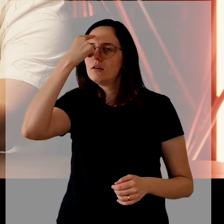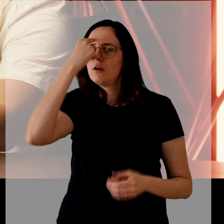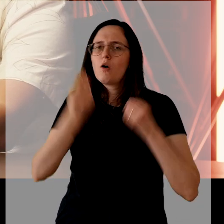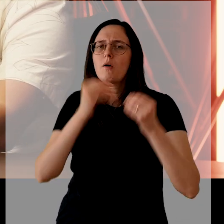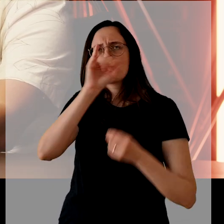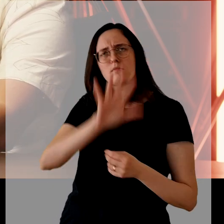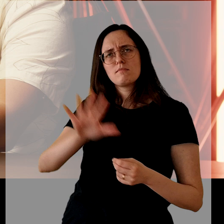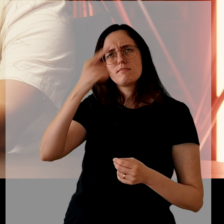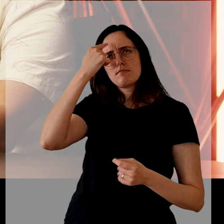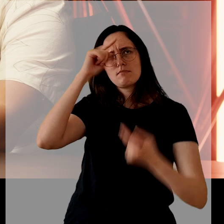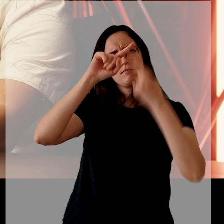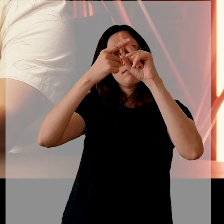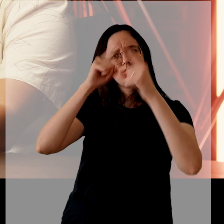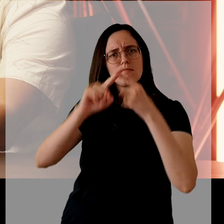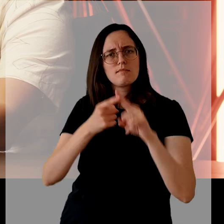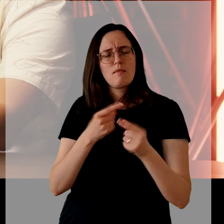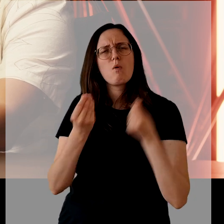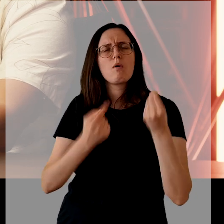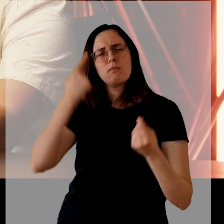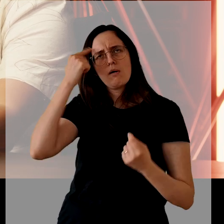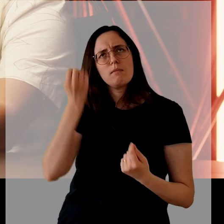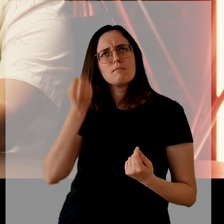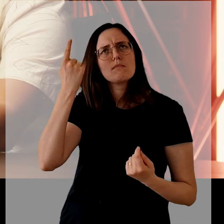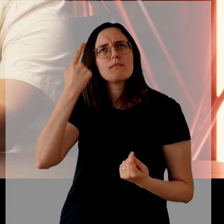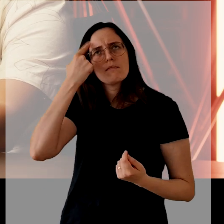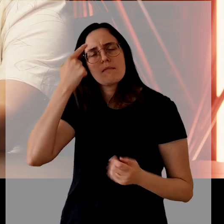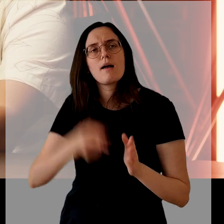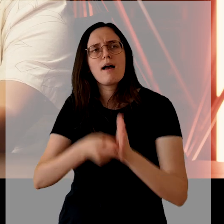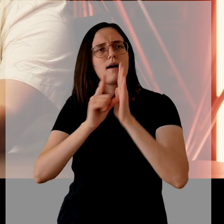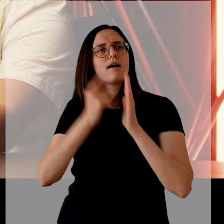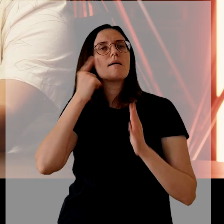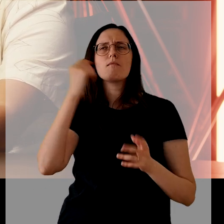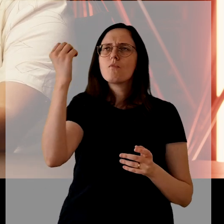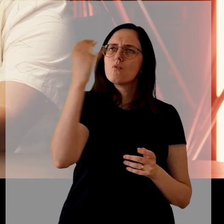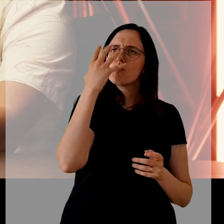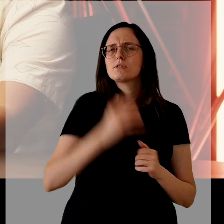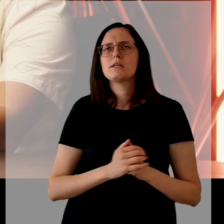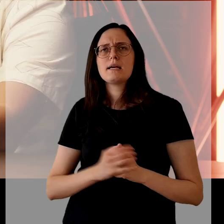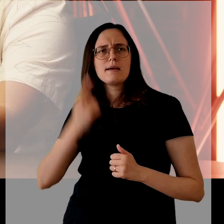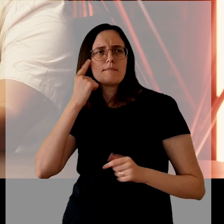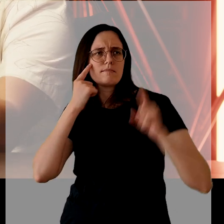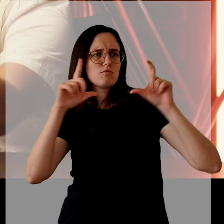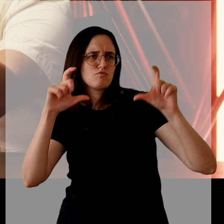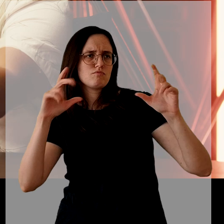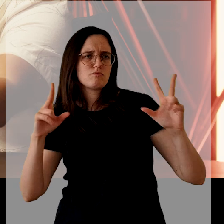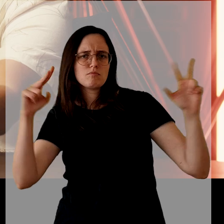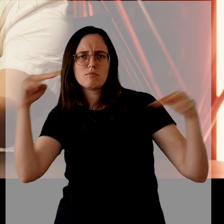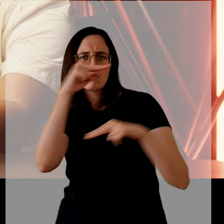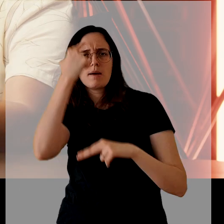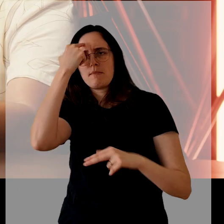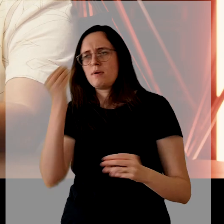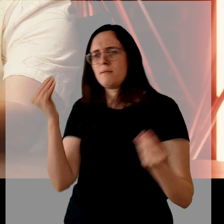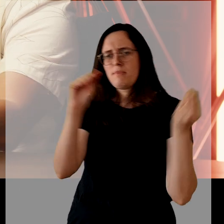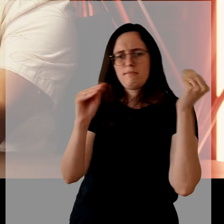construção da imagem. Então, conceber a imagem, pensar a imagem de antemão, pensar a luz, pensar a cena, pensar onde colocar